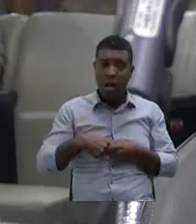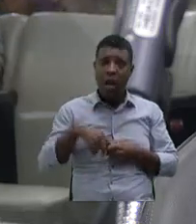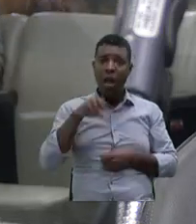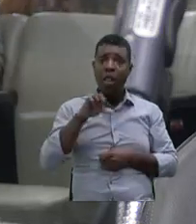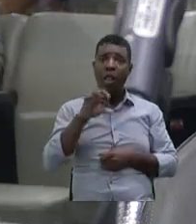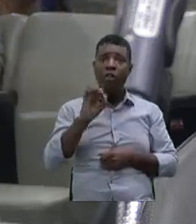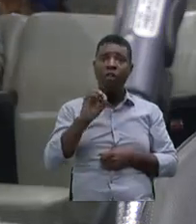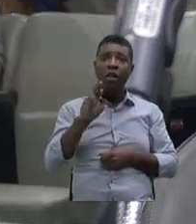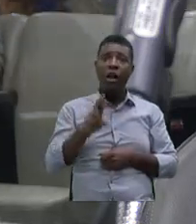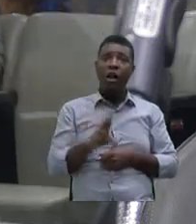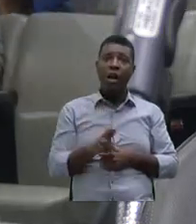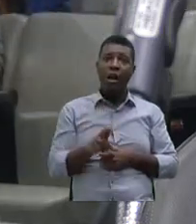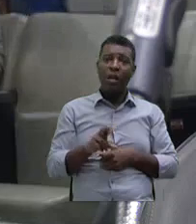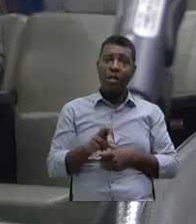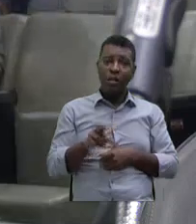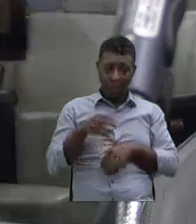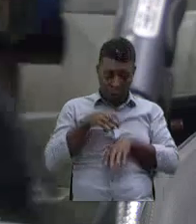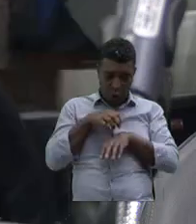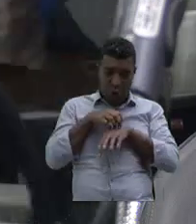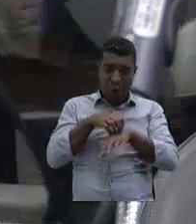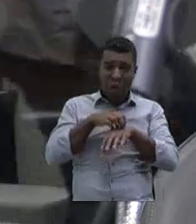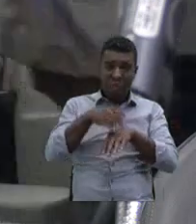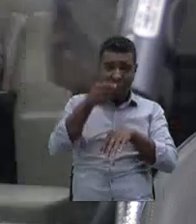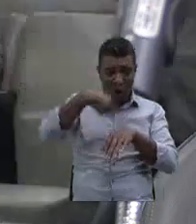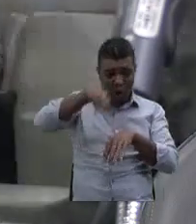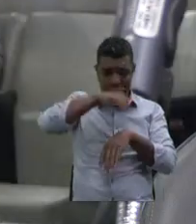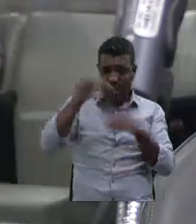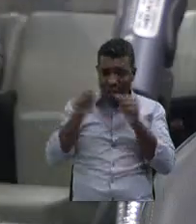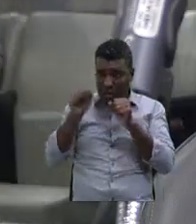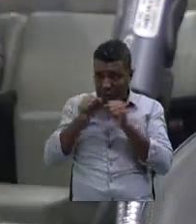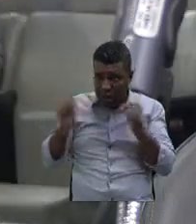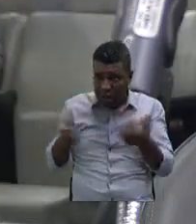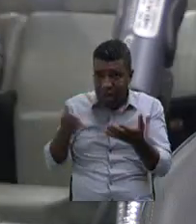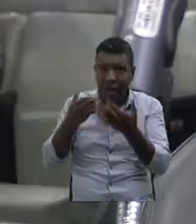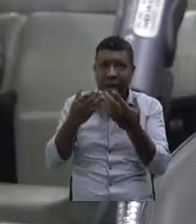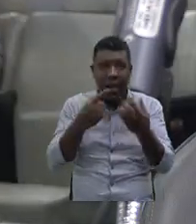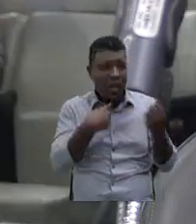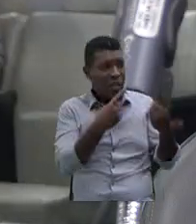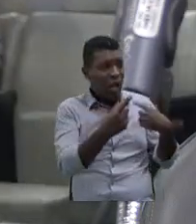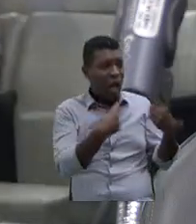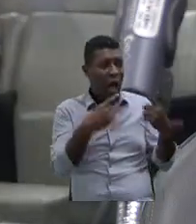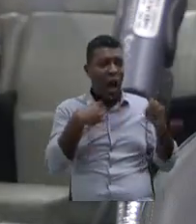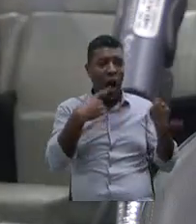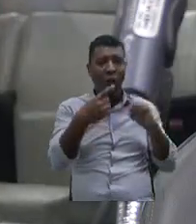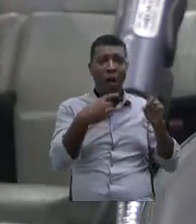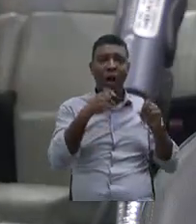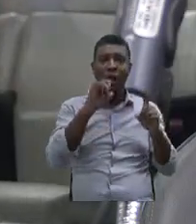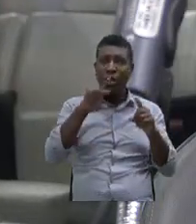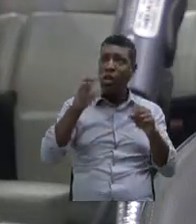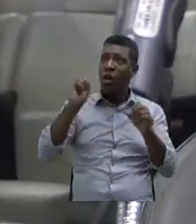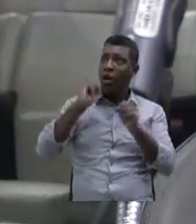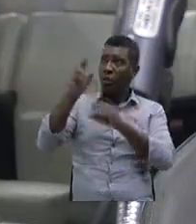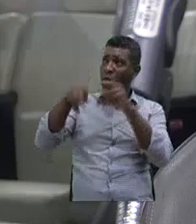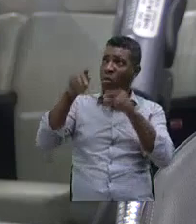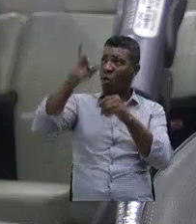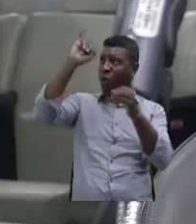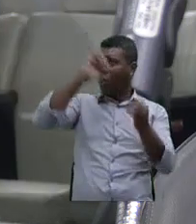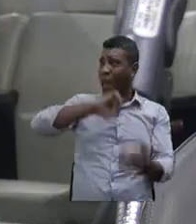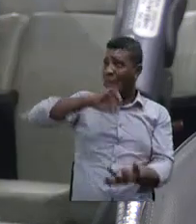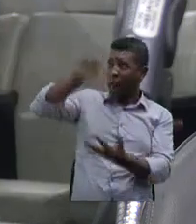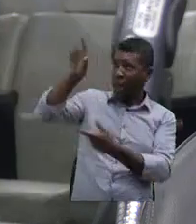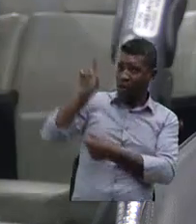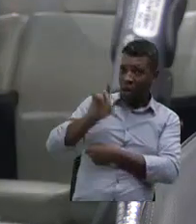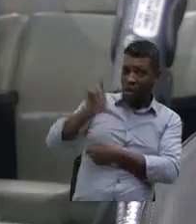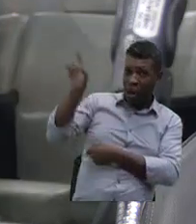aqui estimulando, ele não pode dialogar apenas com o público internacional. Nós estamos falando aqui